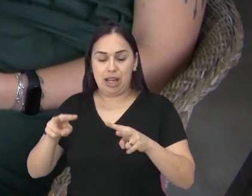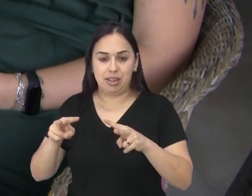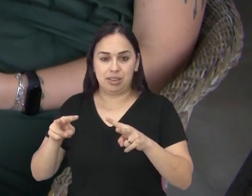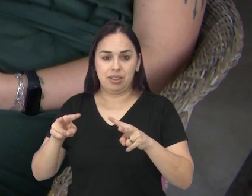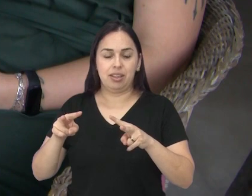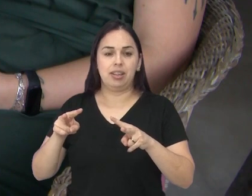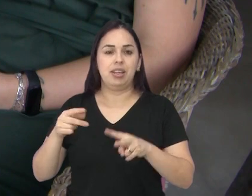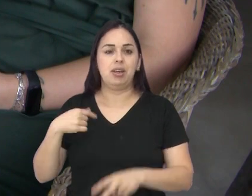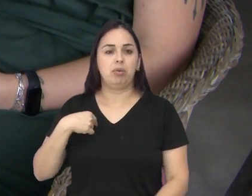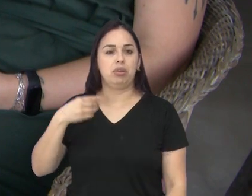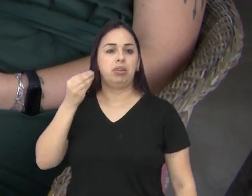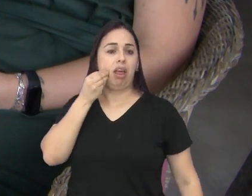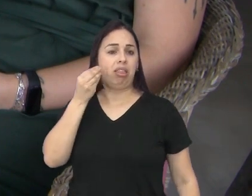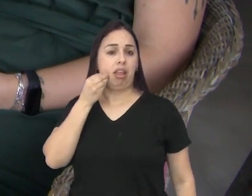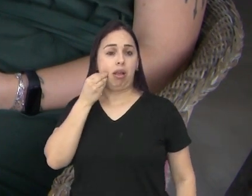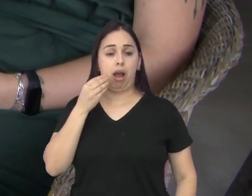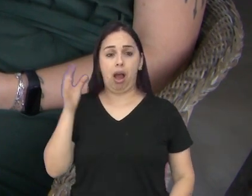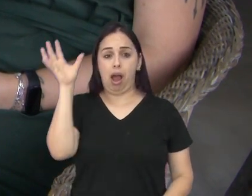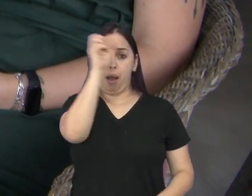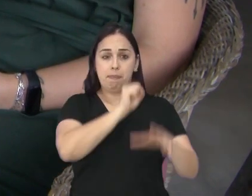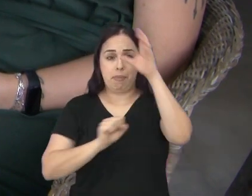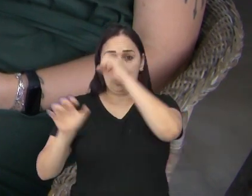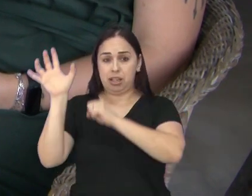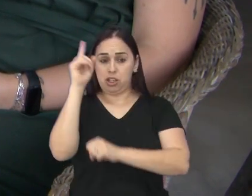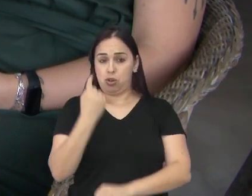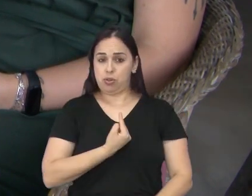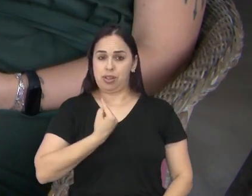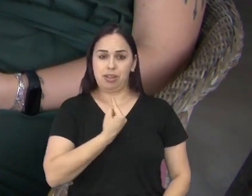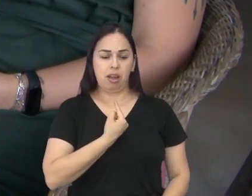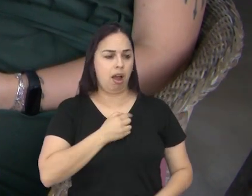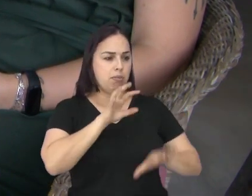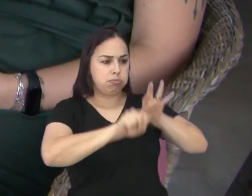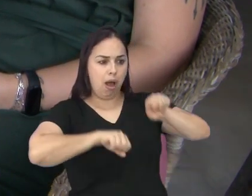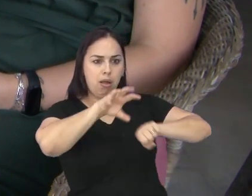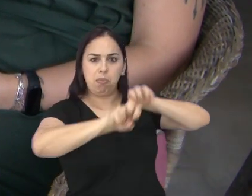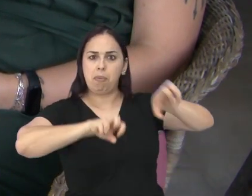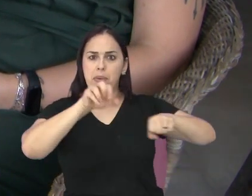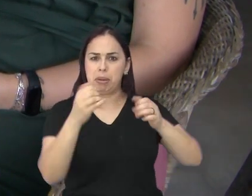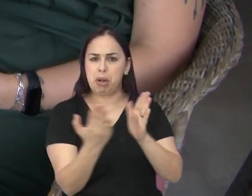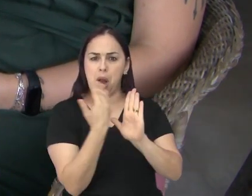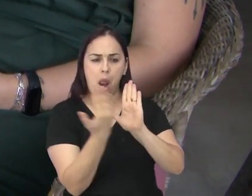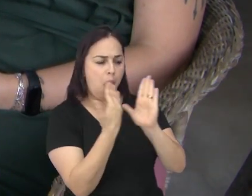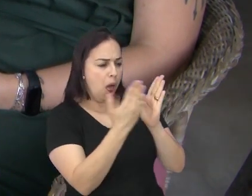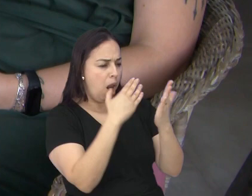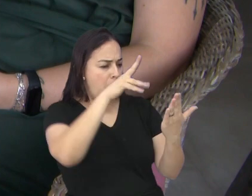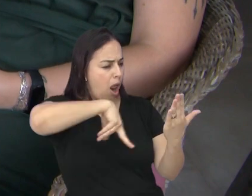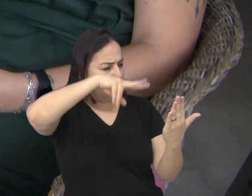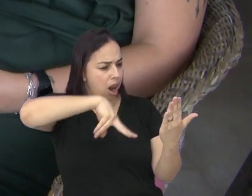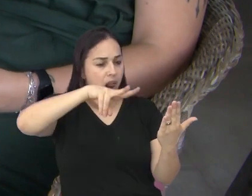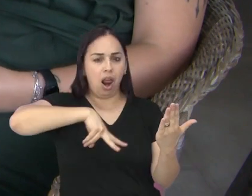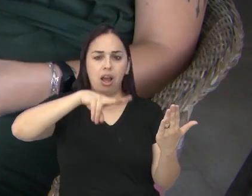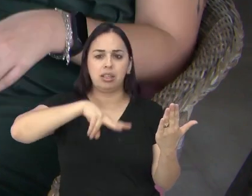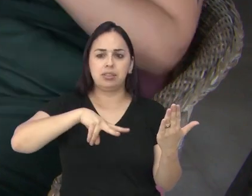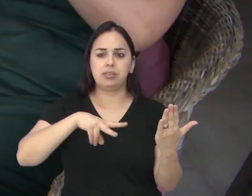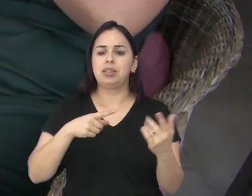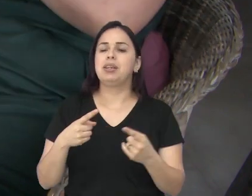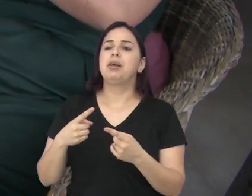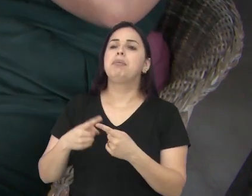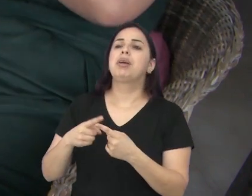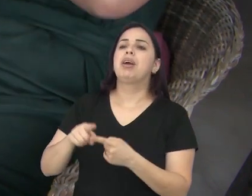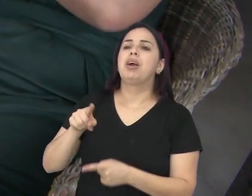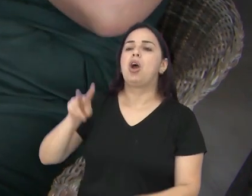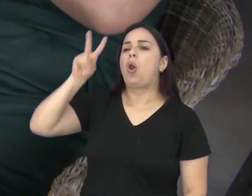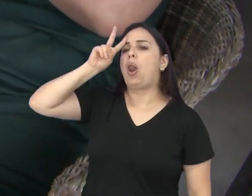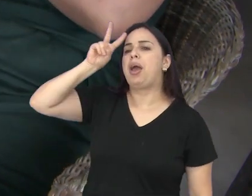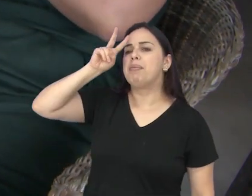ser autodidata, né? Então peguei um monte de livro que eu fui achando por aí, livrinhos, coisinhas assim, fui. É porque, ó, eu lembro que